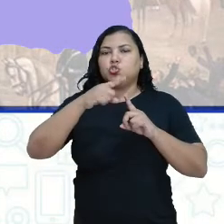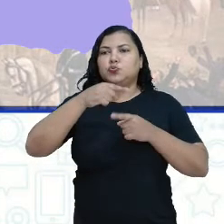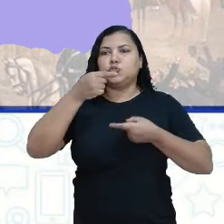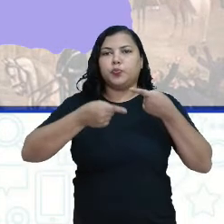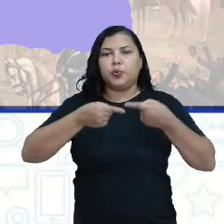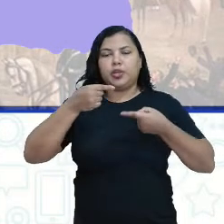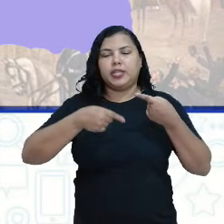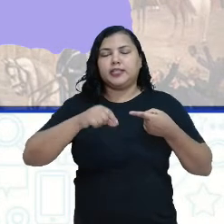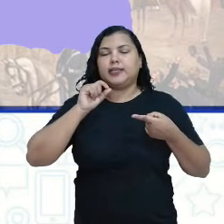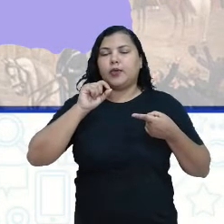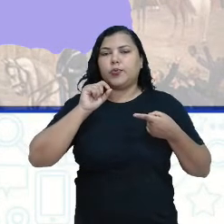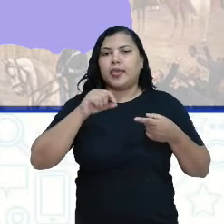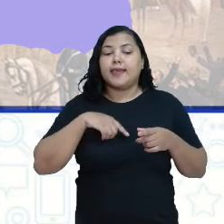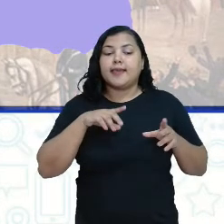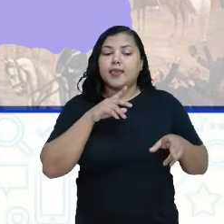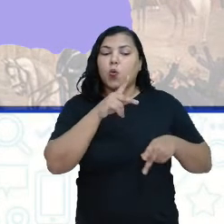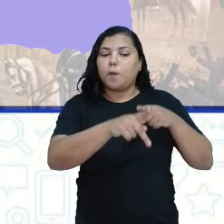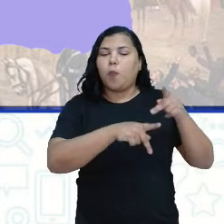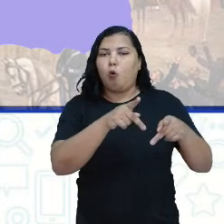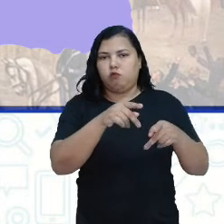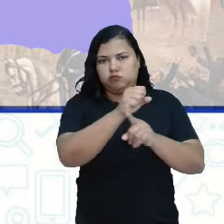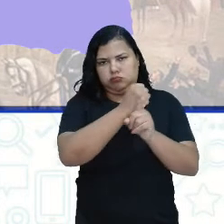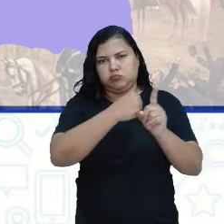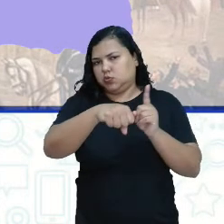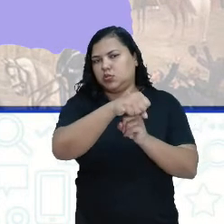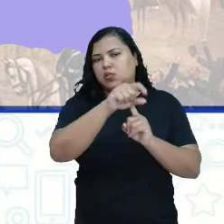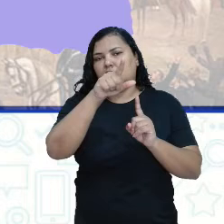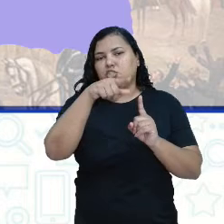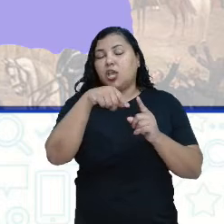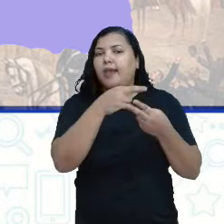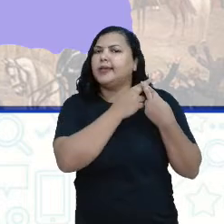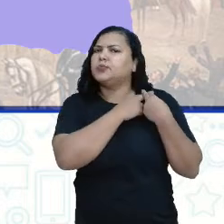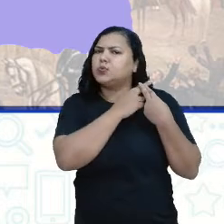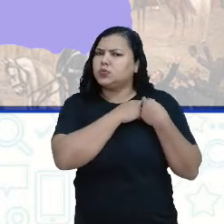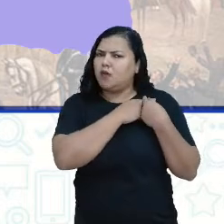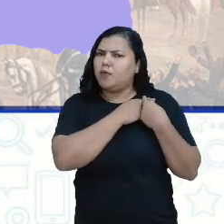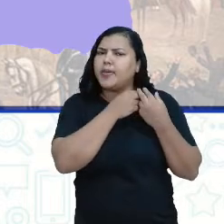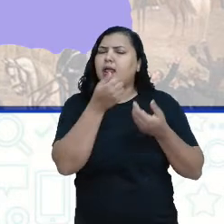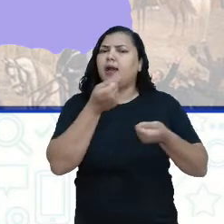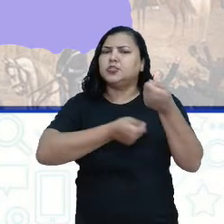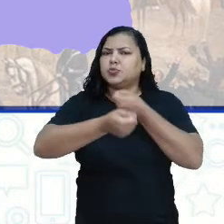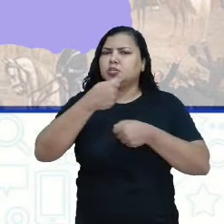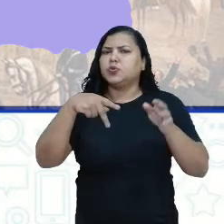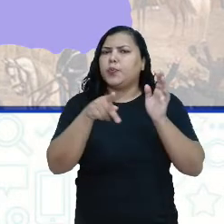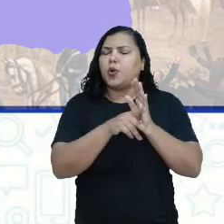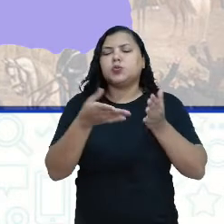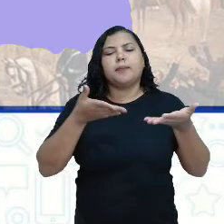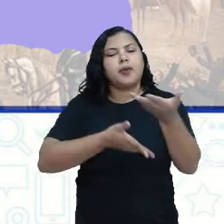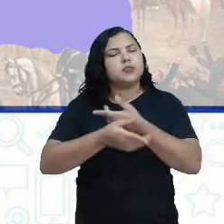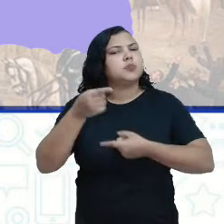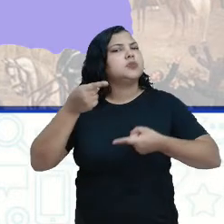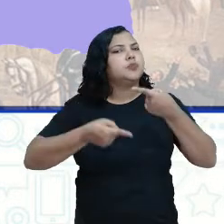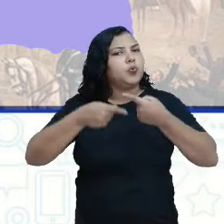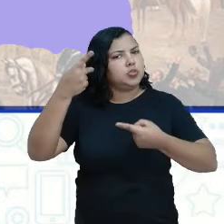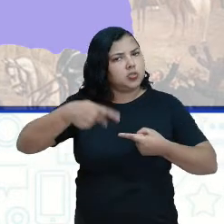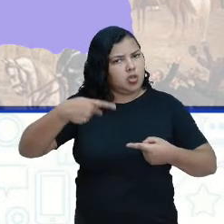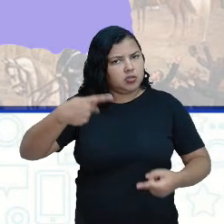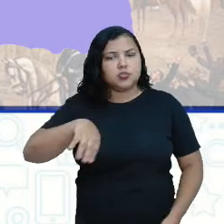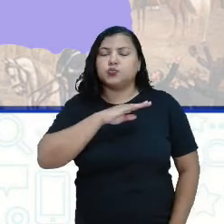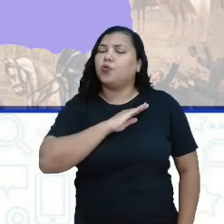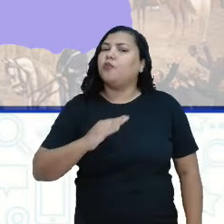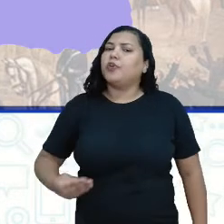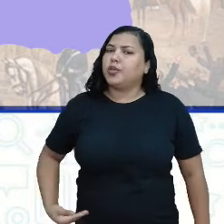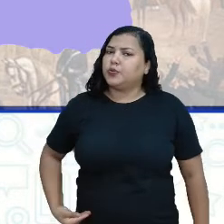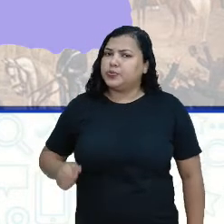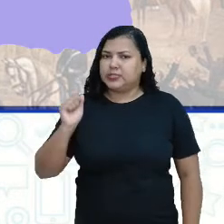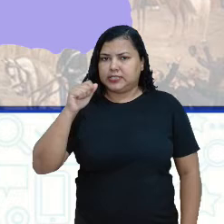responsável, direta ou indireta, pela administração e participação política no governo. No caso do nosso sistema republicano, a